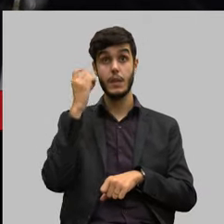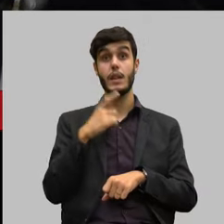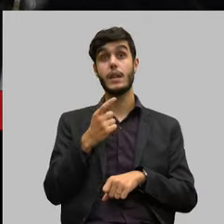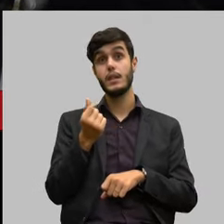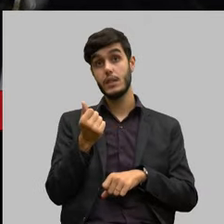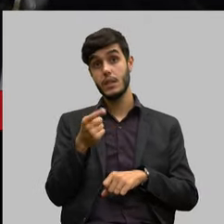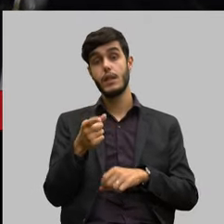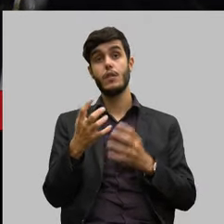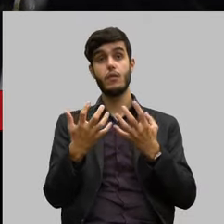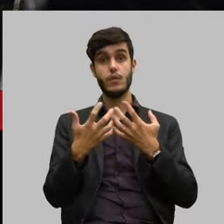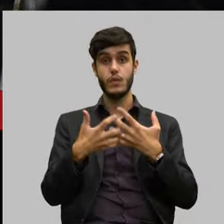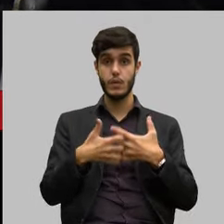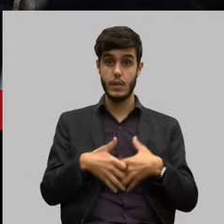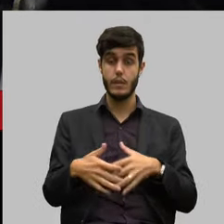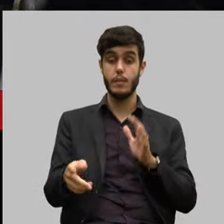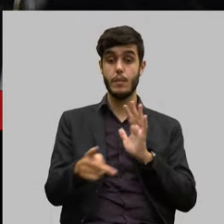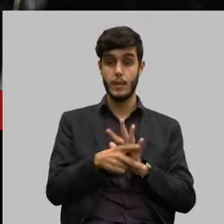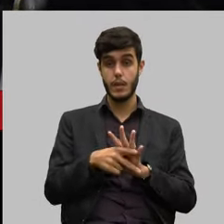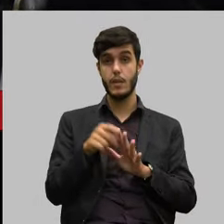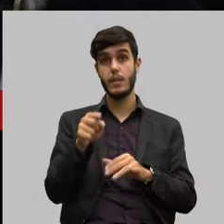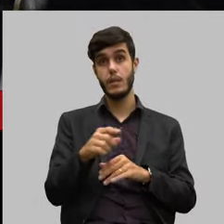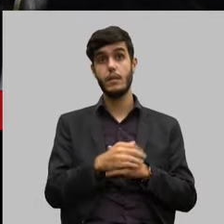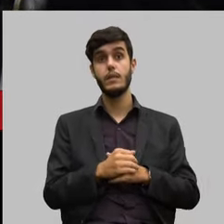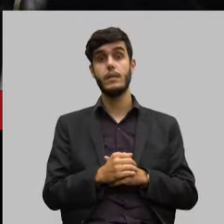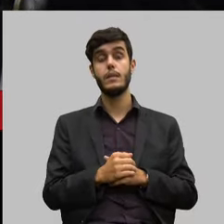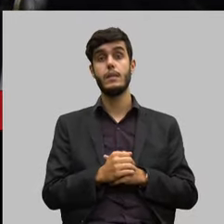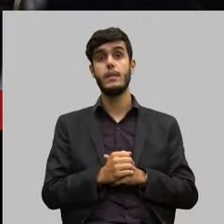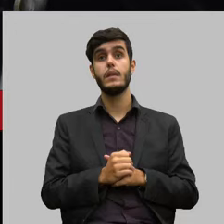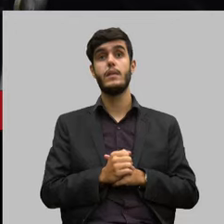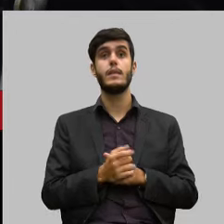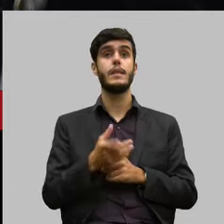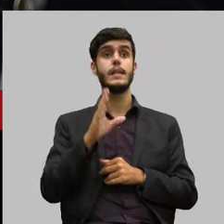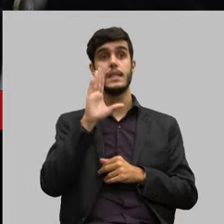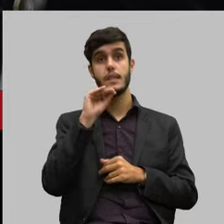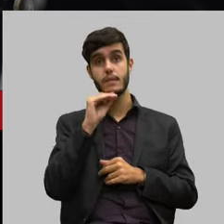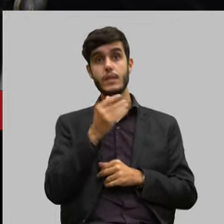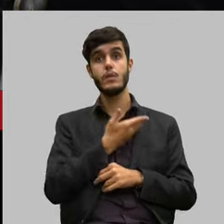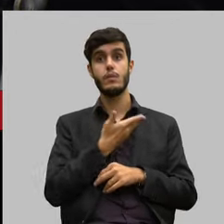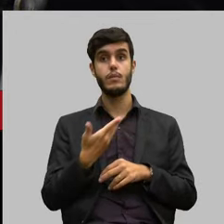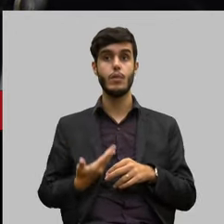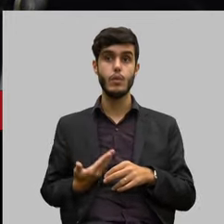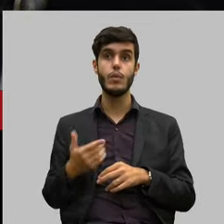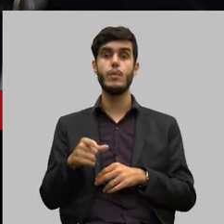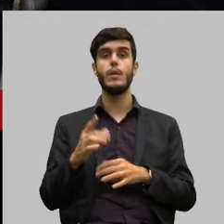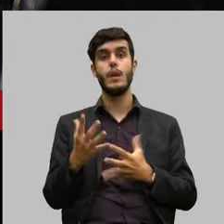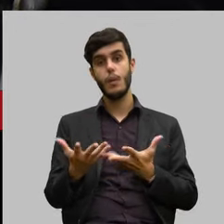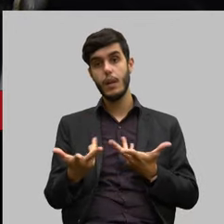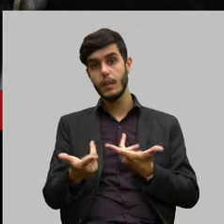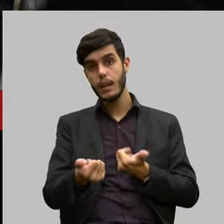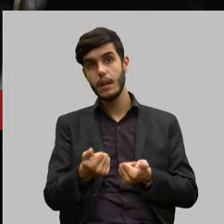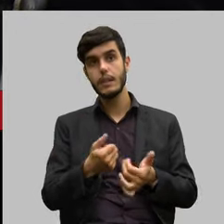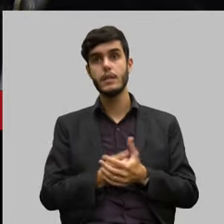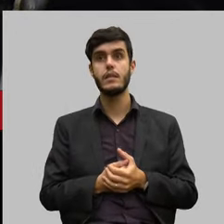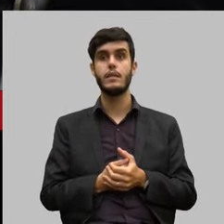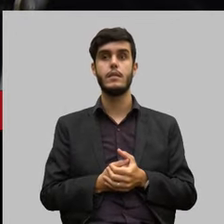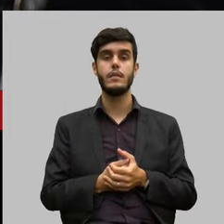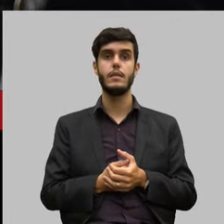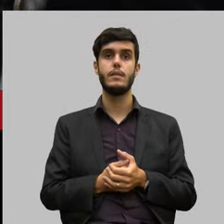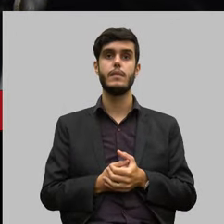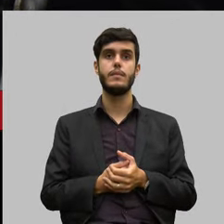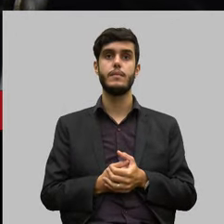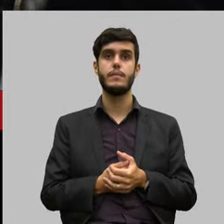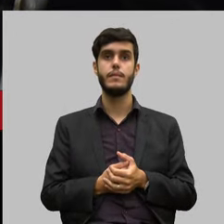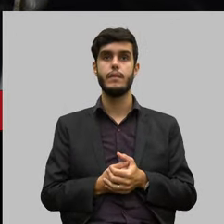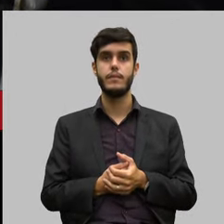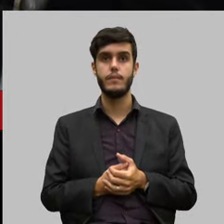funcionalismo ter dinheiro para prestar os serviços públicos com qualidade e deixar essa esse